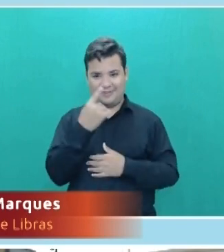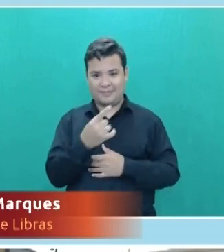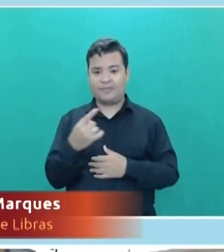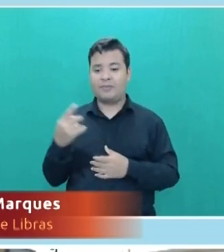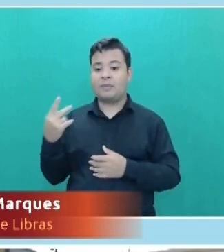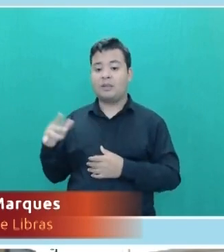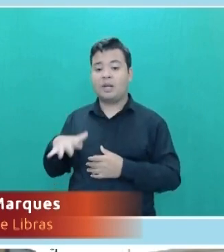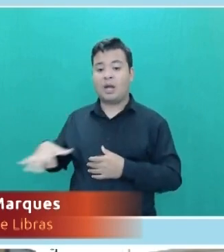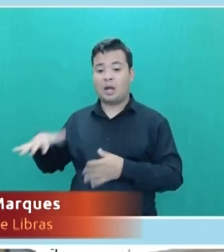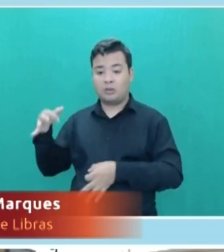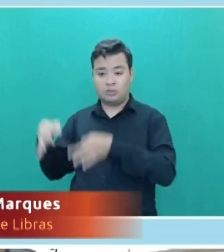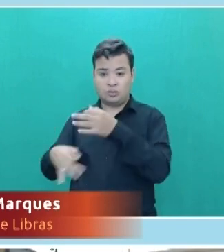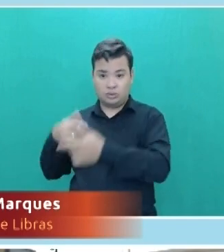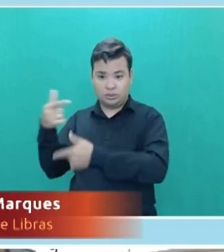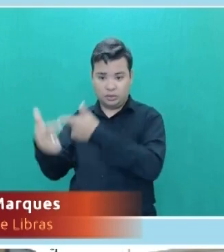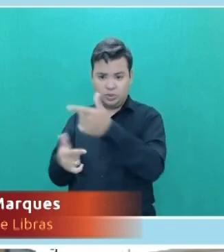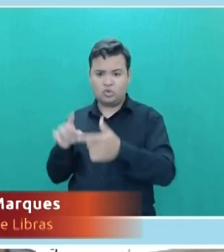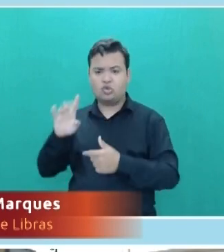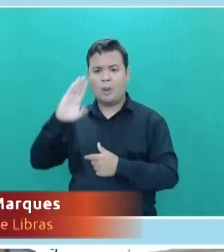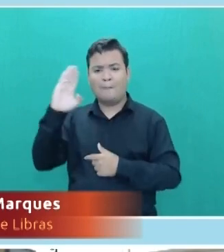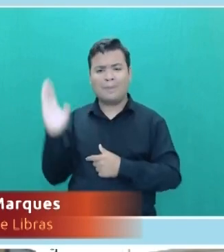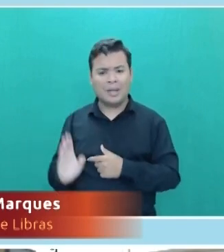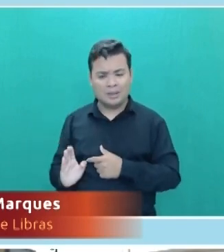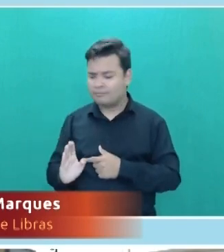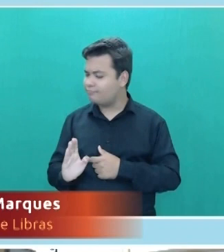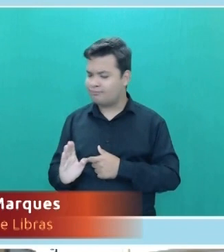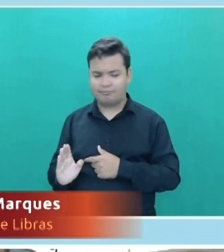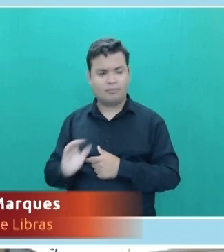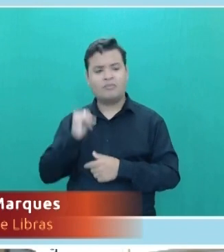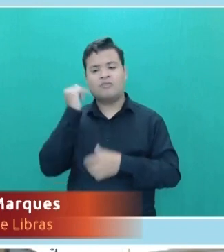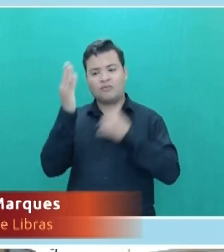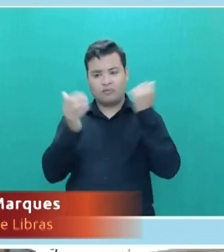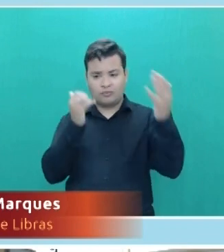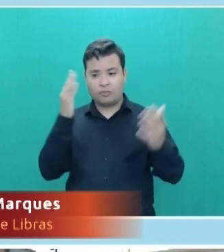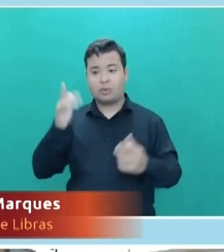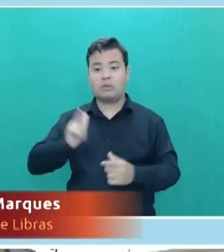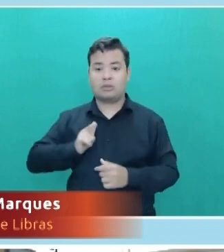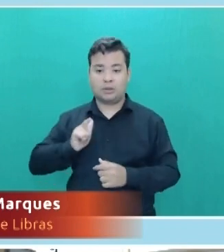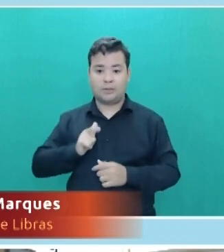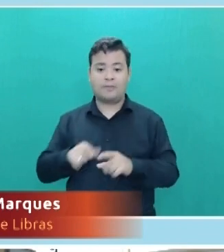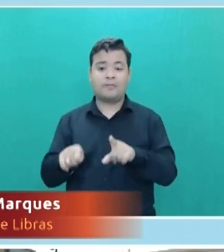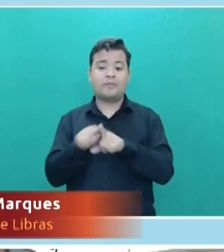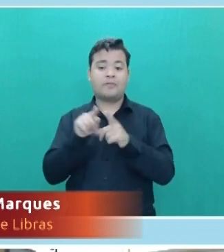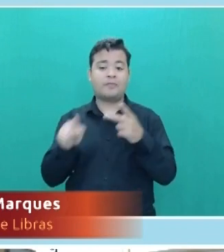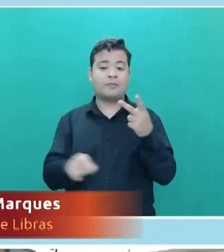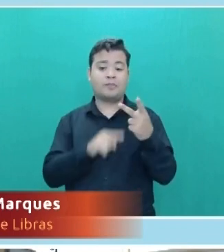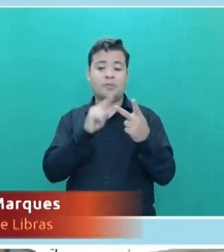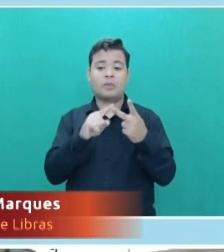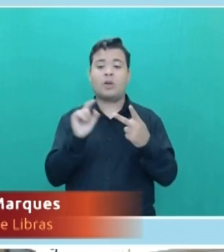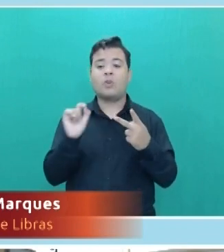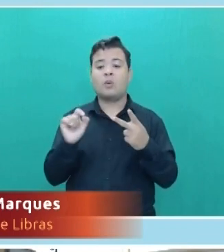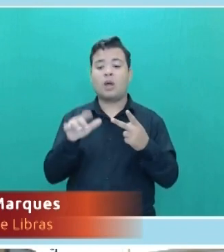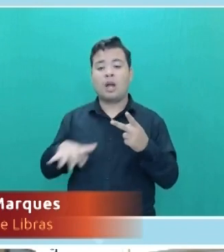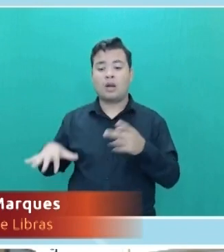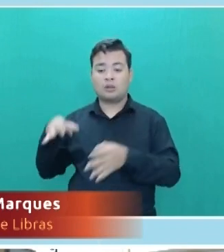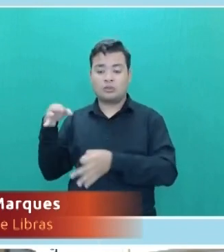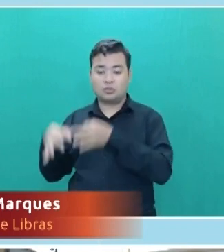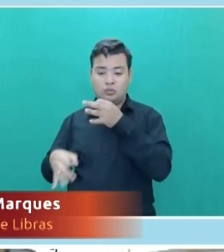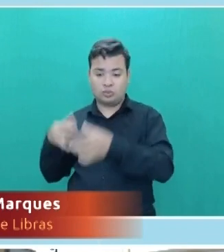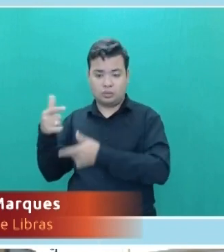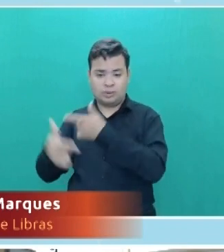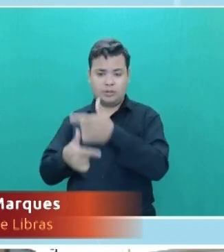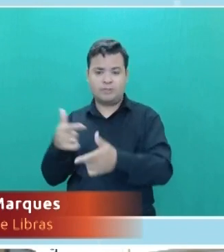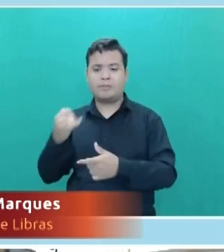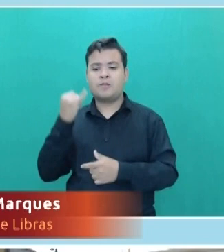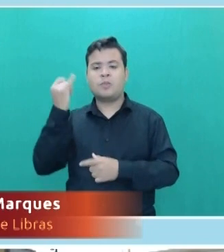não existe apenas no Brasil. Segundo ponto, olha, a Justiça do Trabalho, ela é essencial porque nós, juízes do